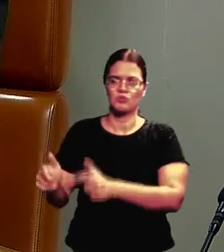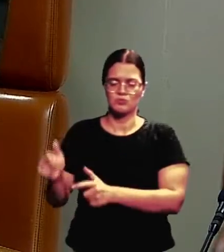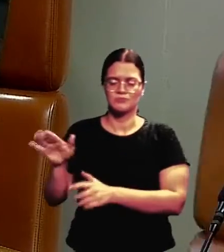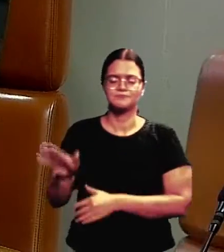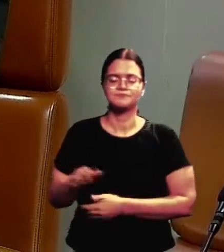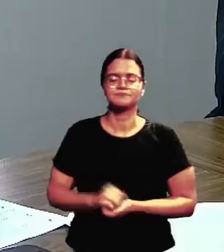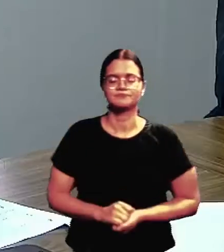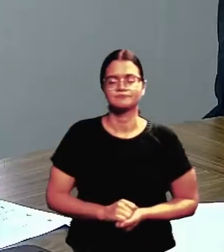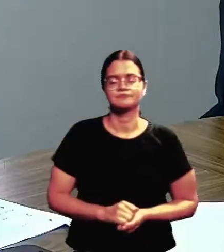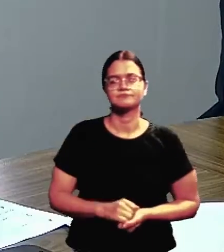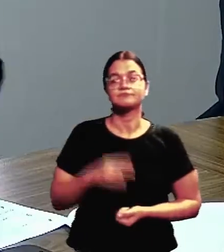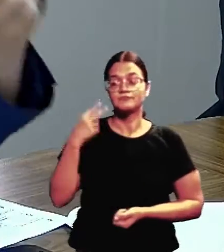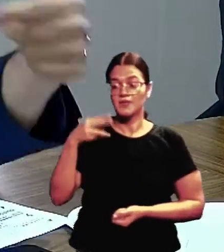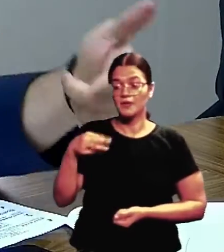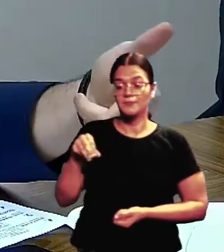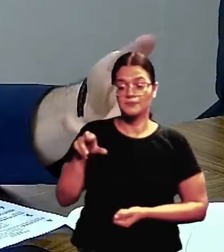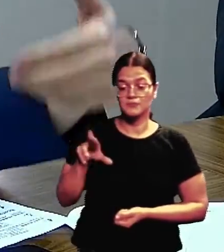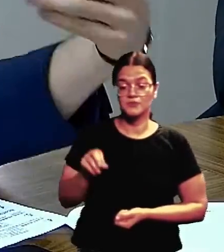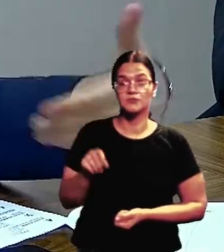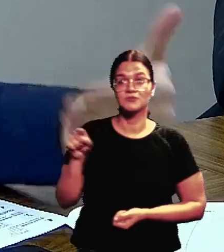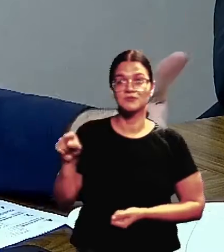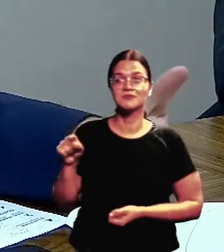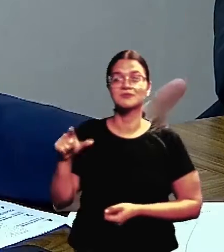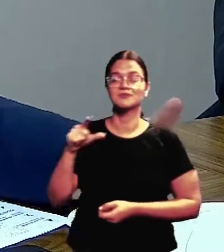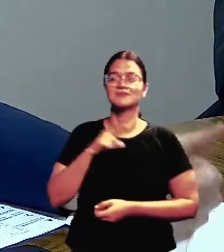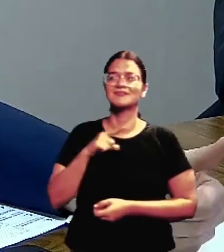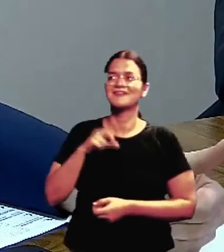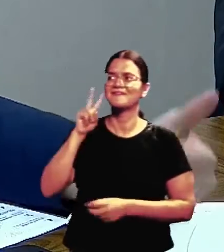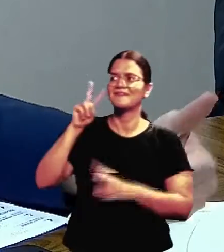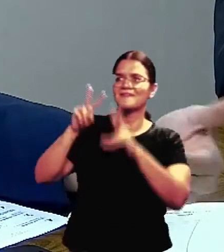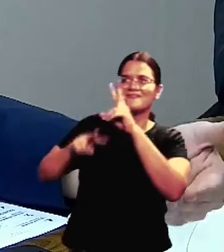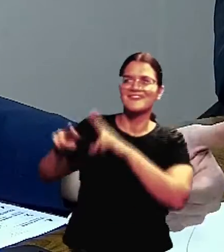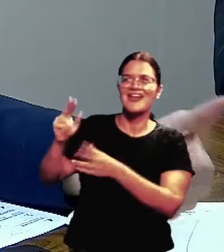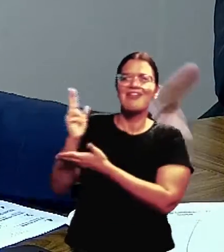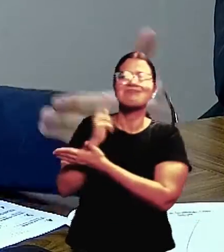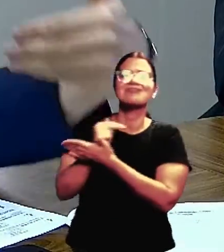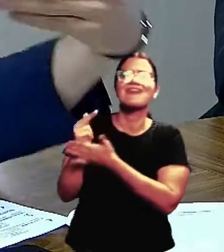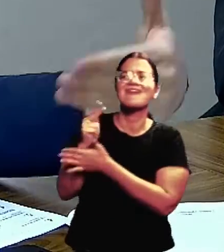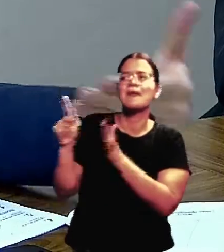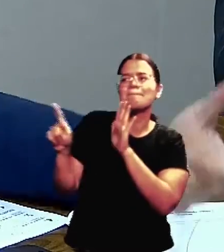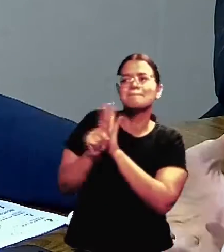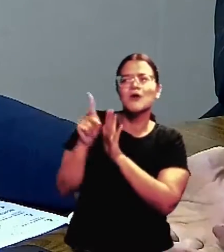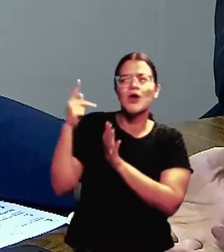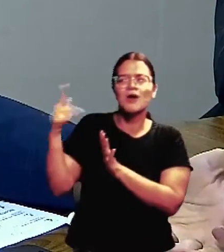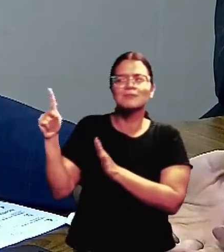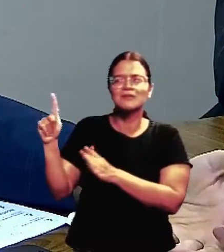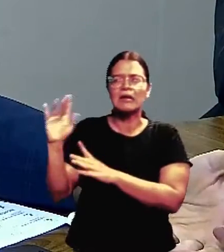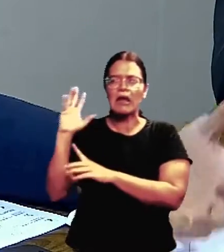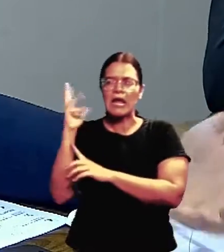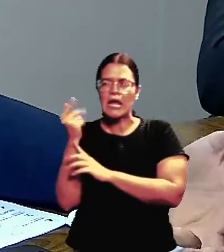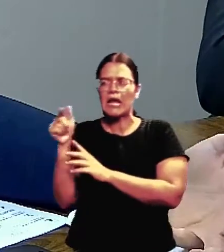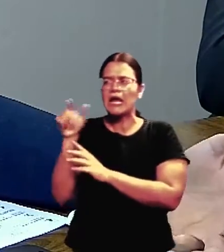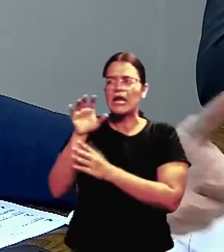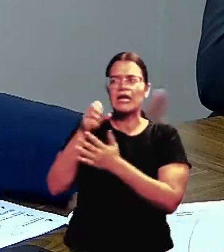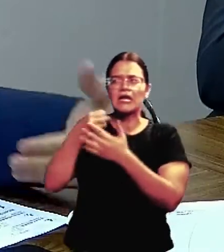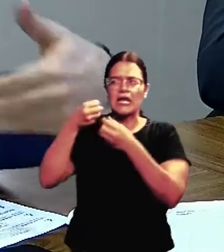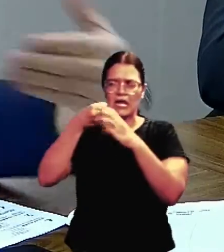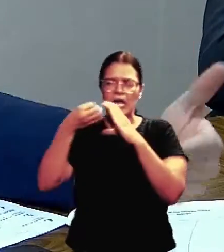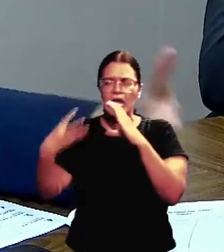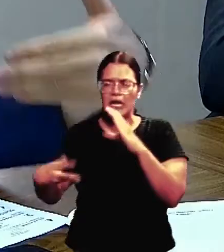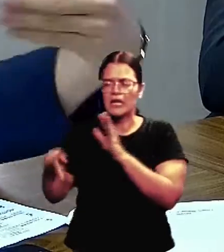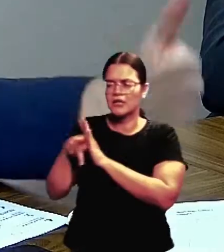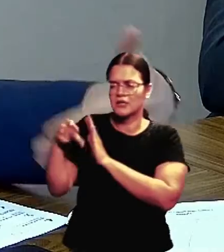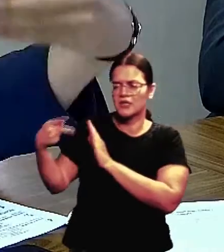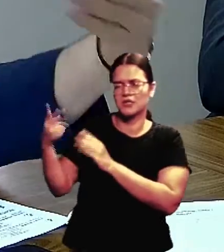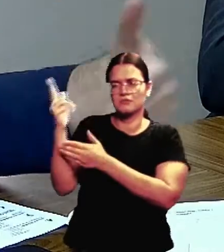Mauro Rubem, o primitivismo rupestre do Poteiro é tão importante no cenário cultural que